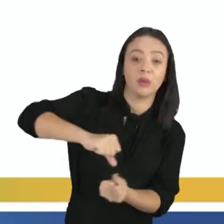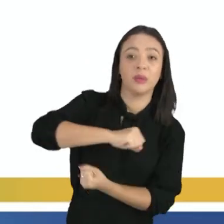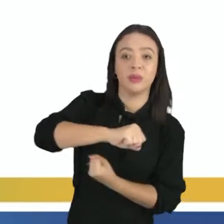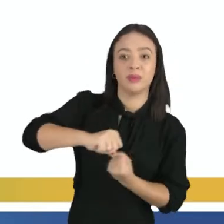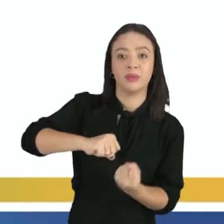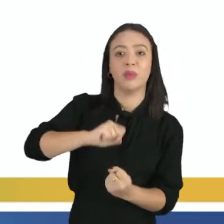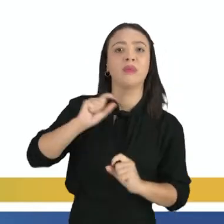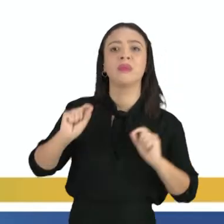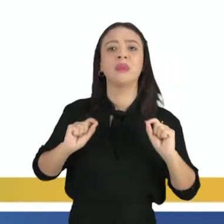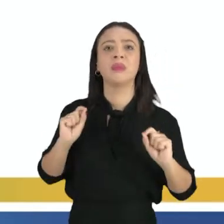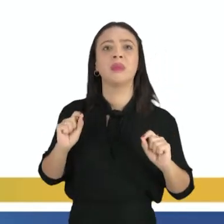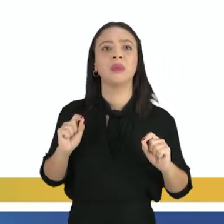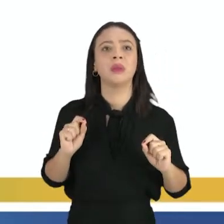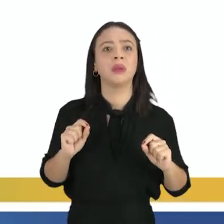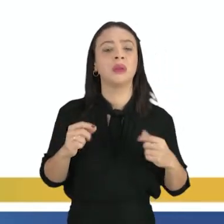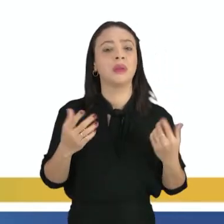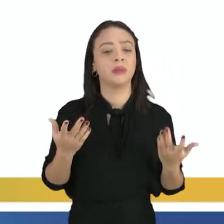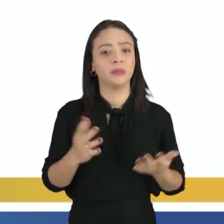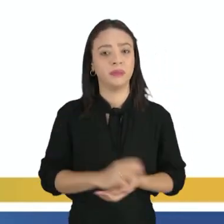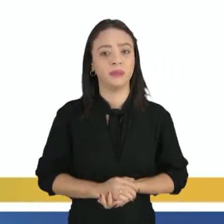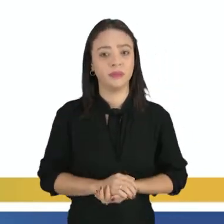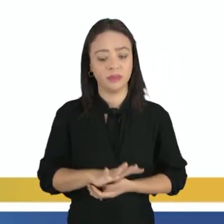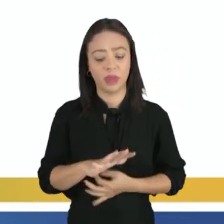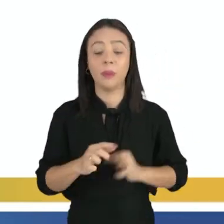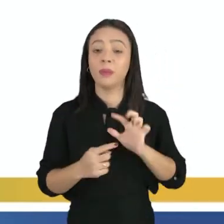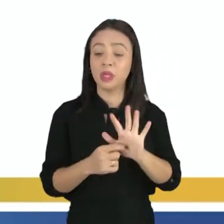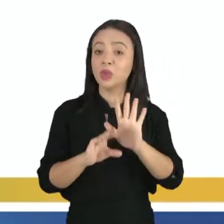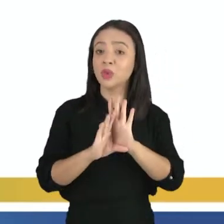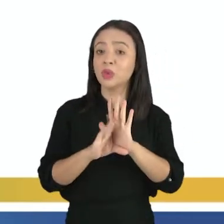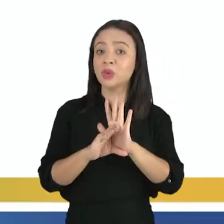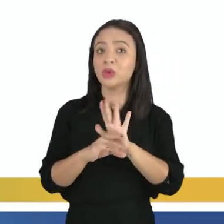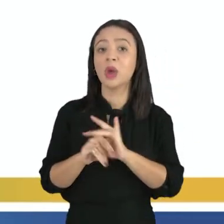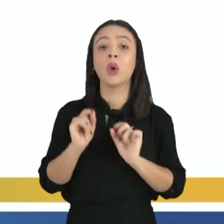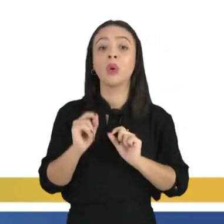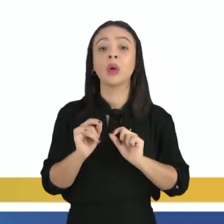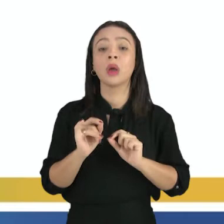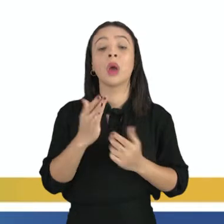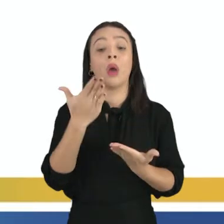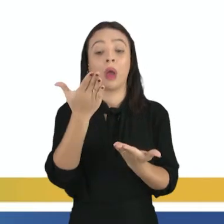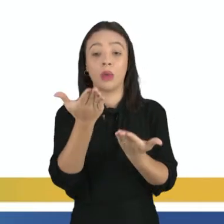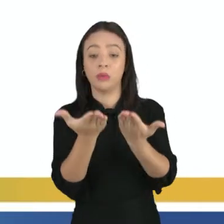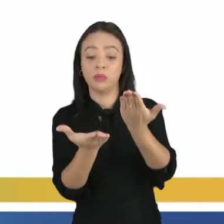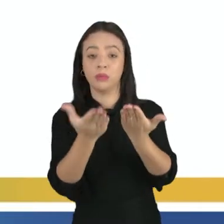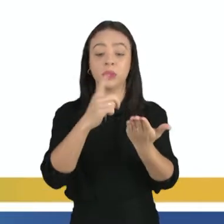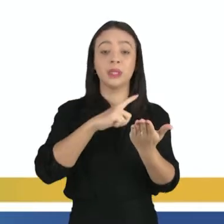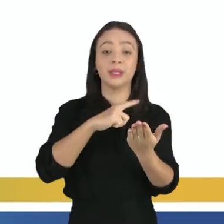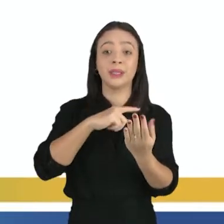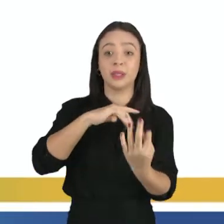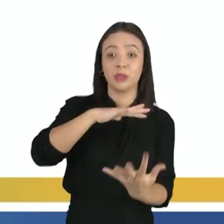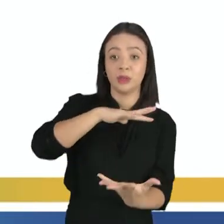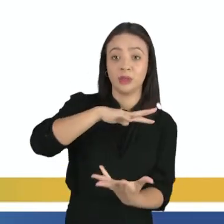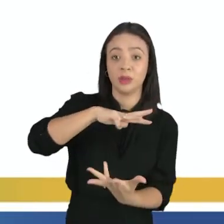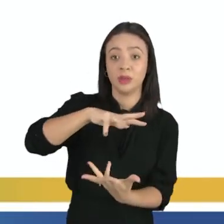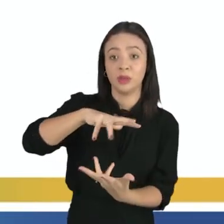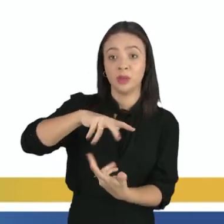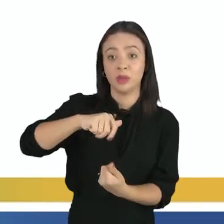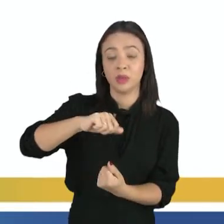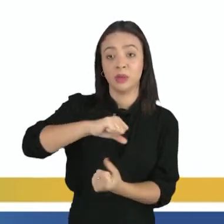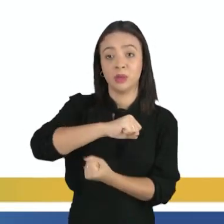né? Resumindo assim, conceitualmente, é o equilíbrio entre o desenvolvimento e